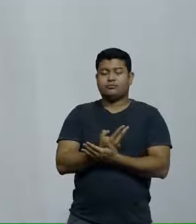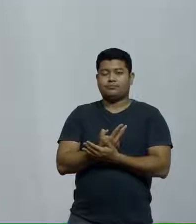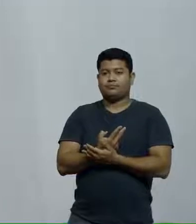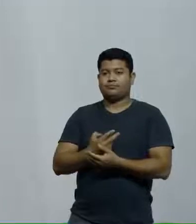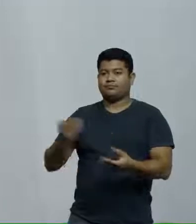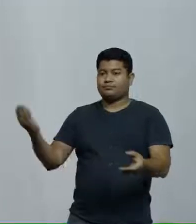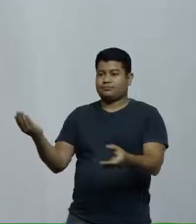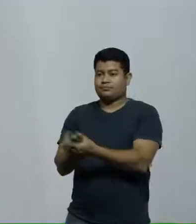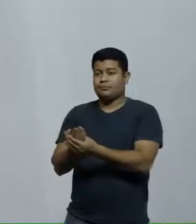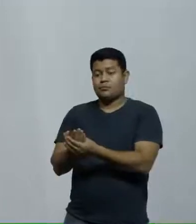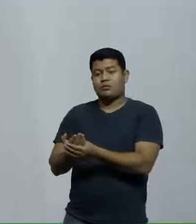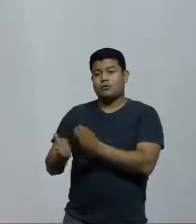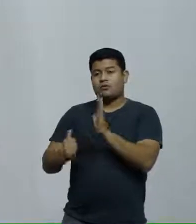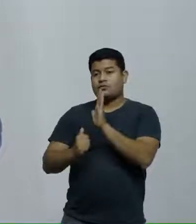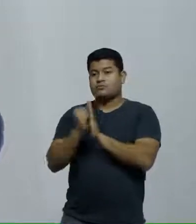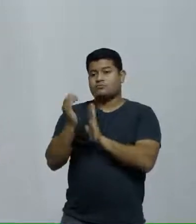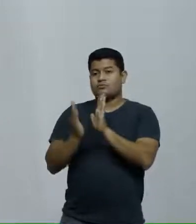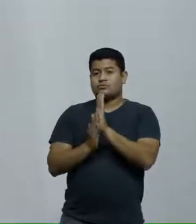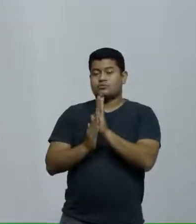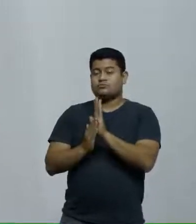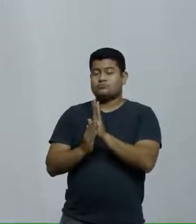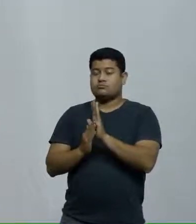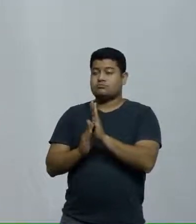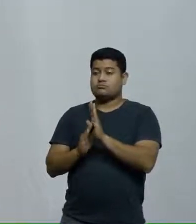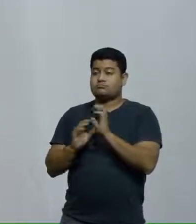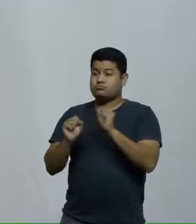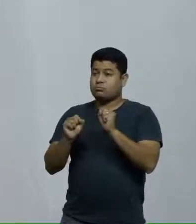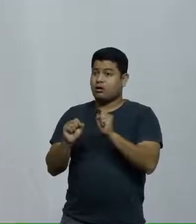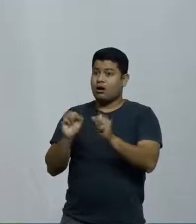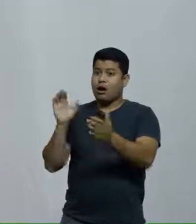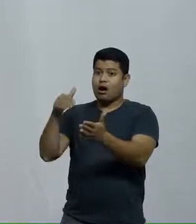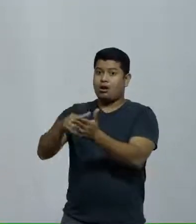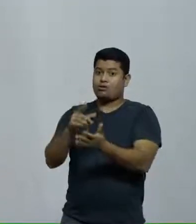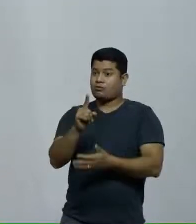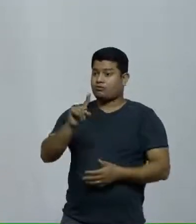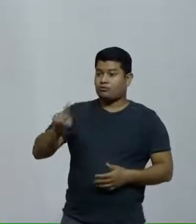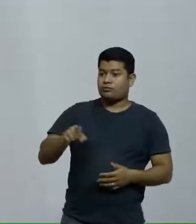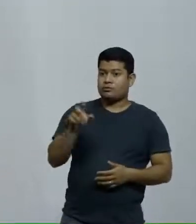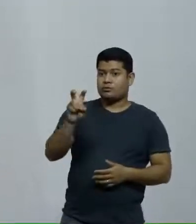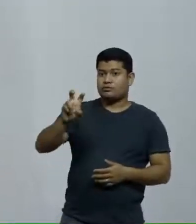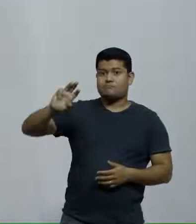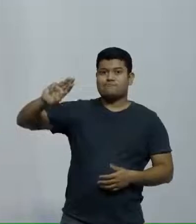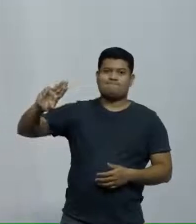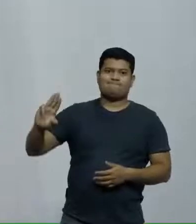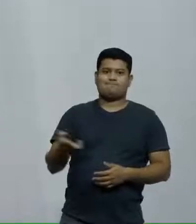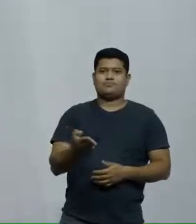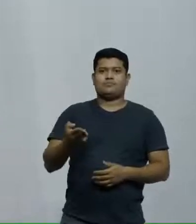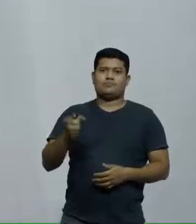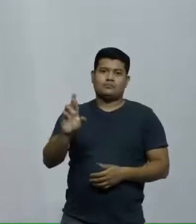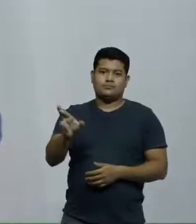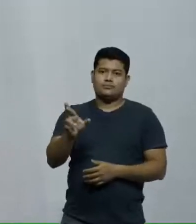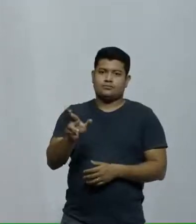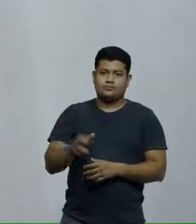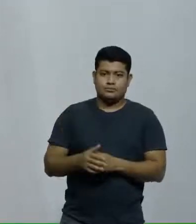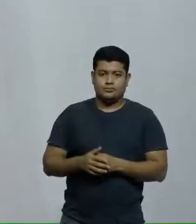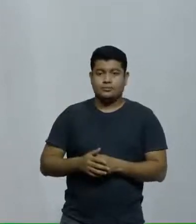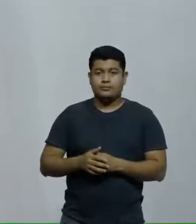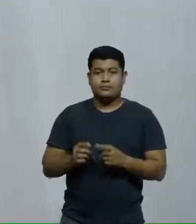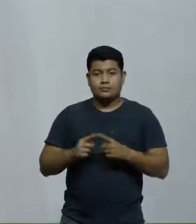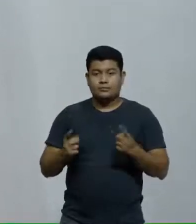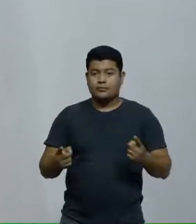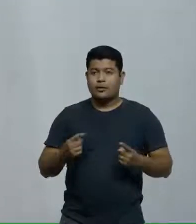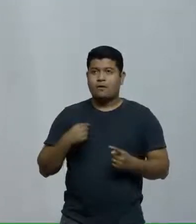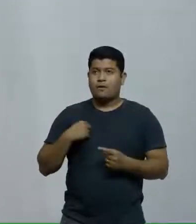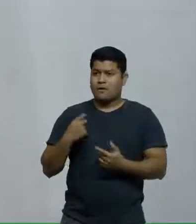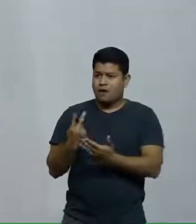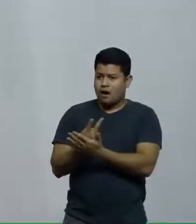multas que podem chegar até 1,5 né, milhão de reais. Hein. Então, não é incomum,